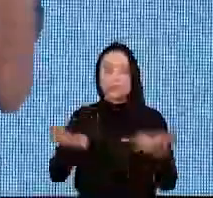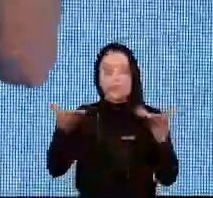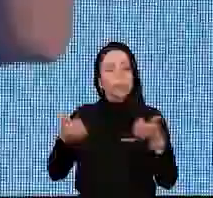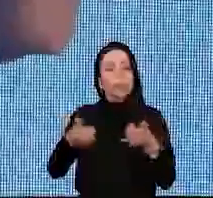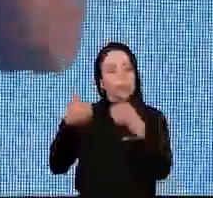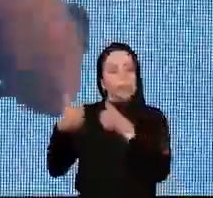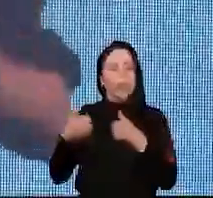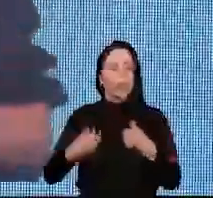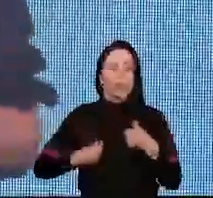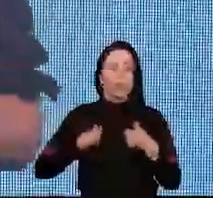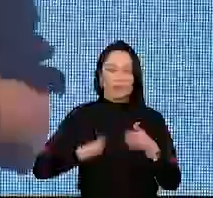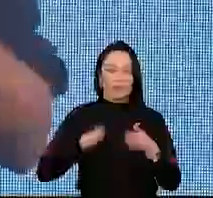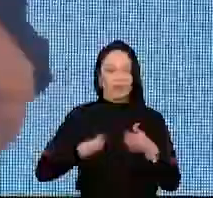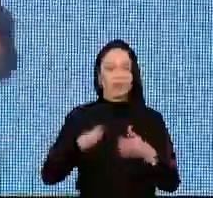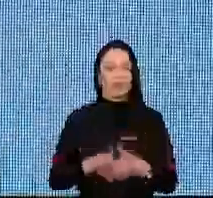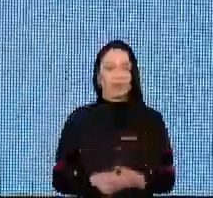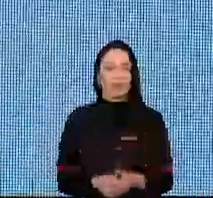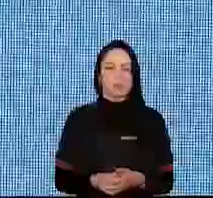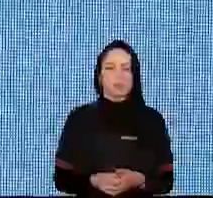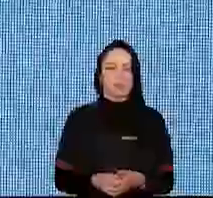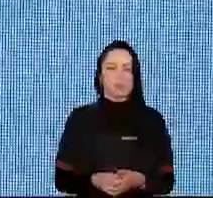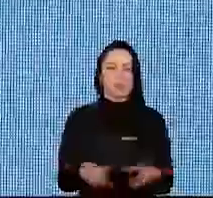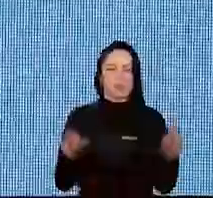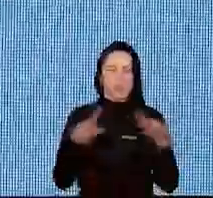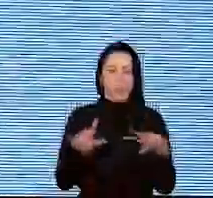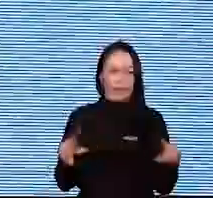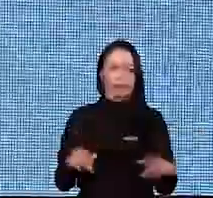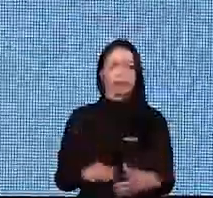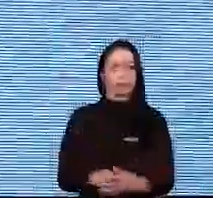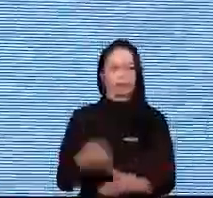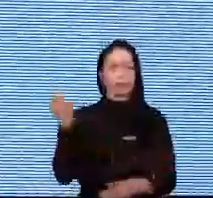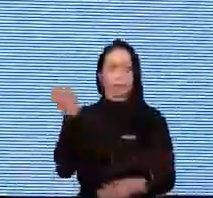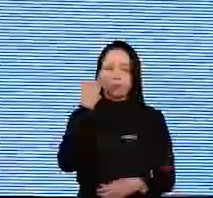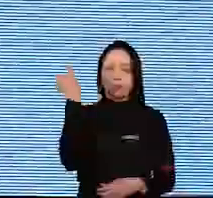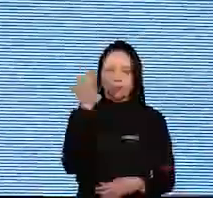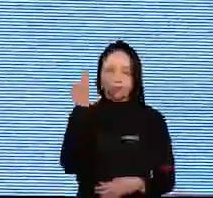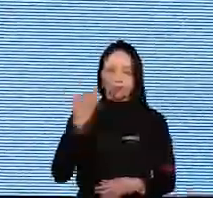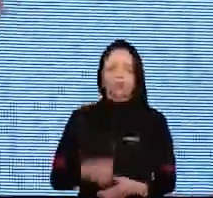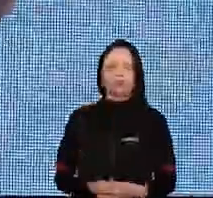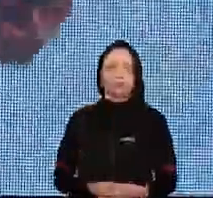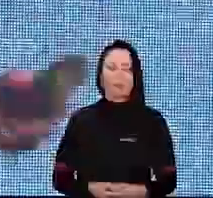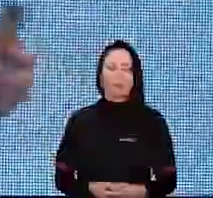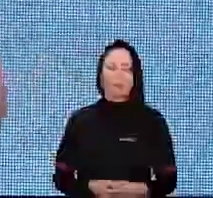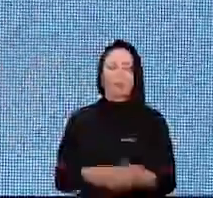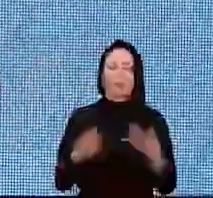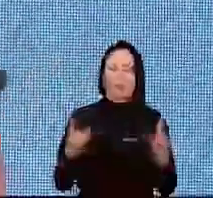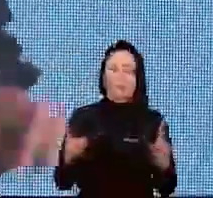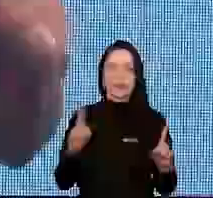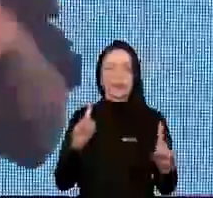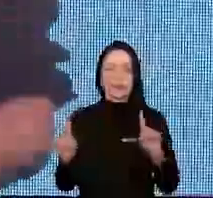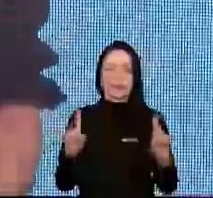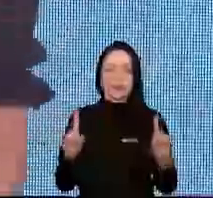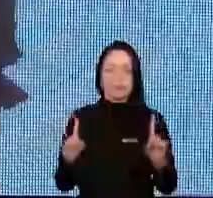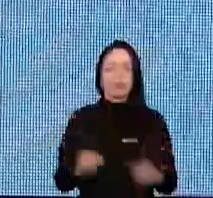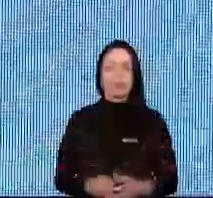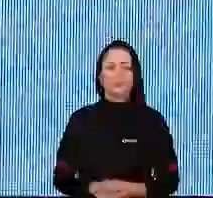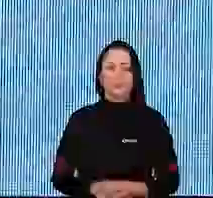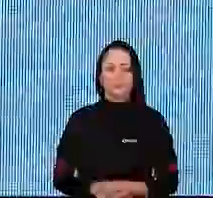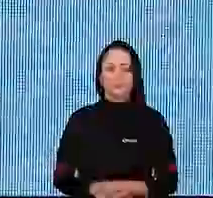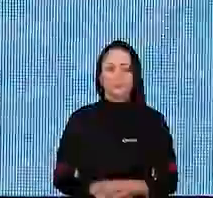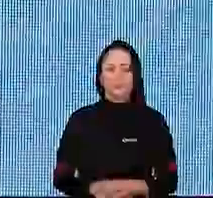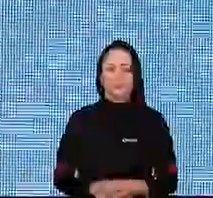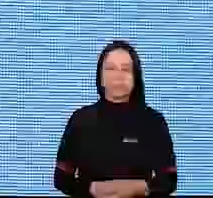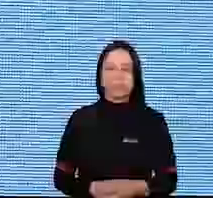para ele poder melhorar o quadro de otalgia. Eu acho que é importante estar usando corticoide tópico e oral nos casos de úlcera.